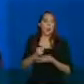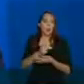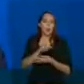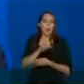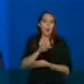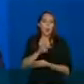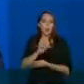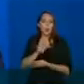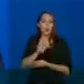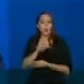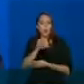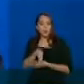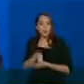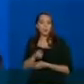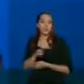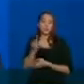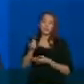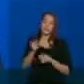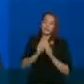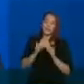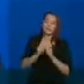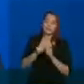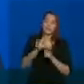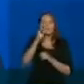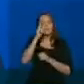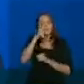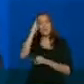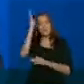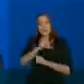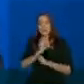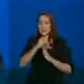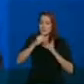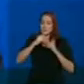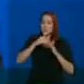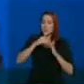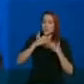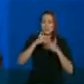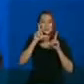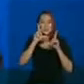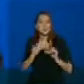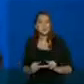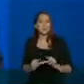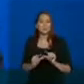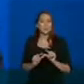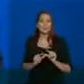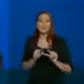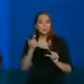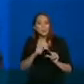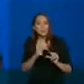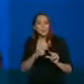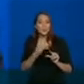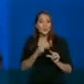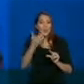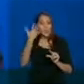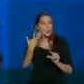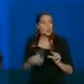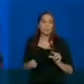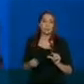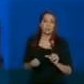a e na hora que nós estamos fazendo esse sacrifício gigante caiu brasil tá no chão é inaceitável